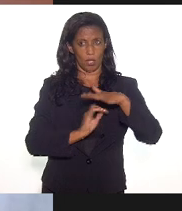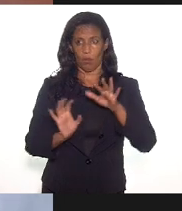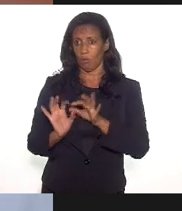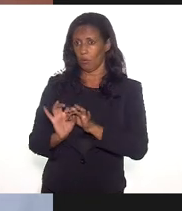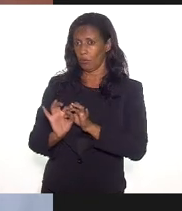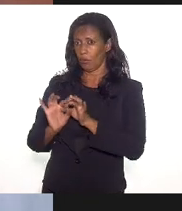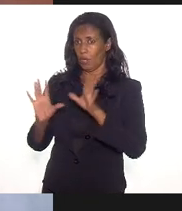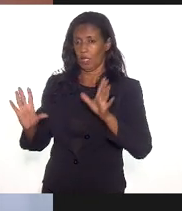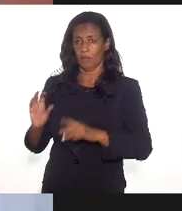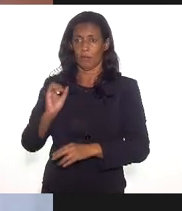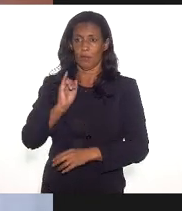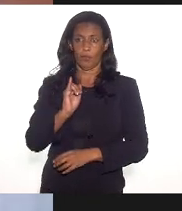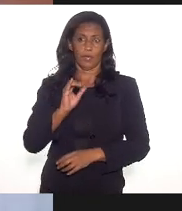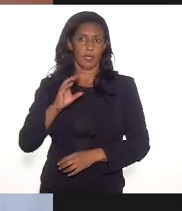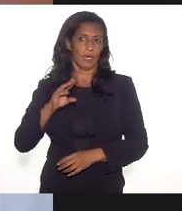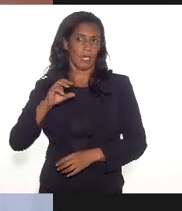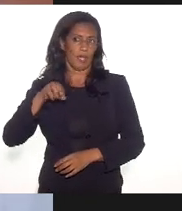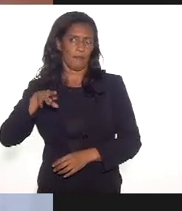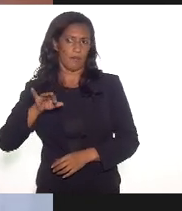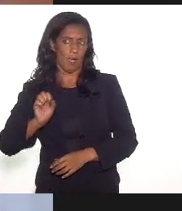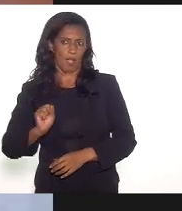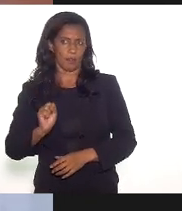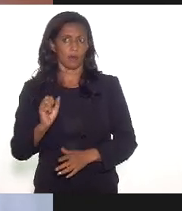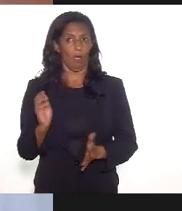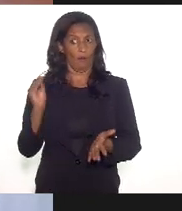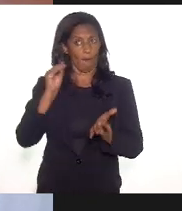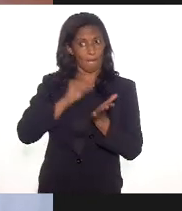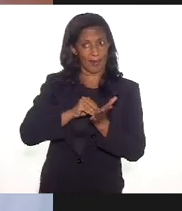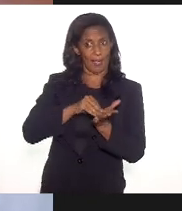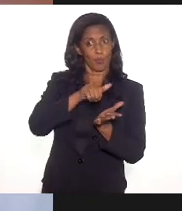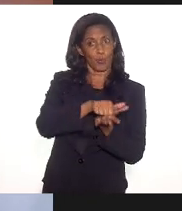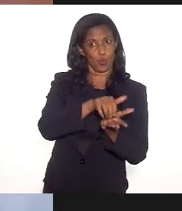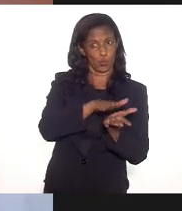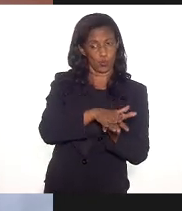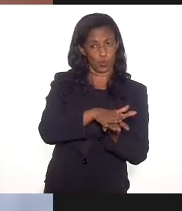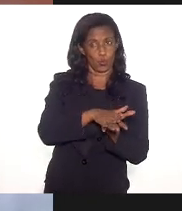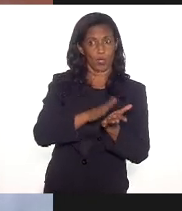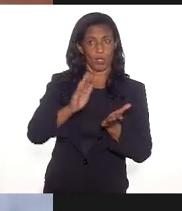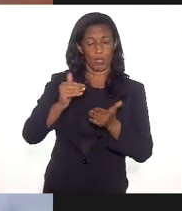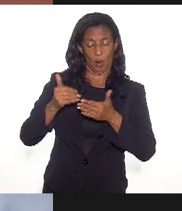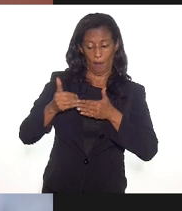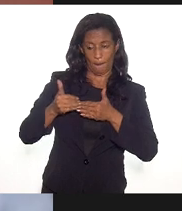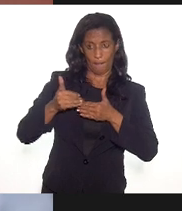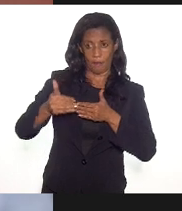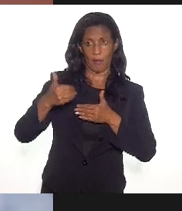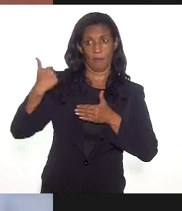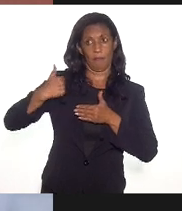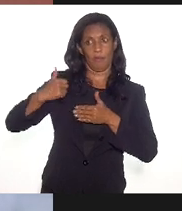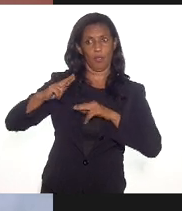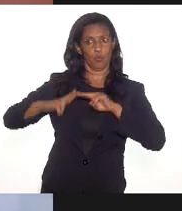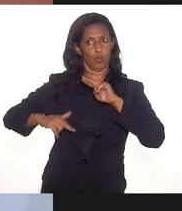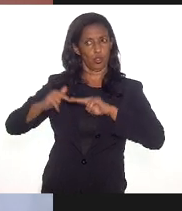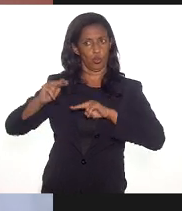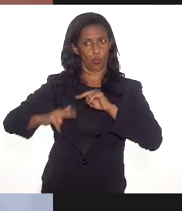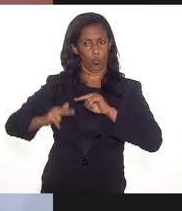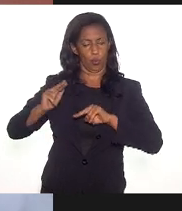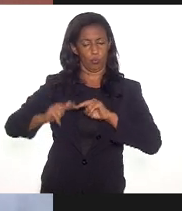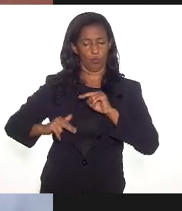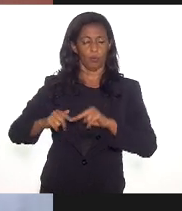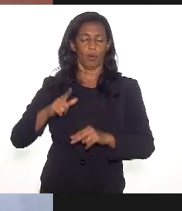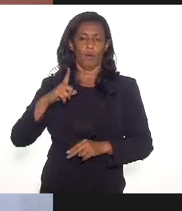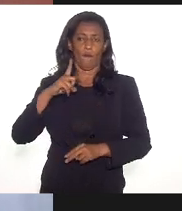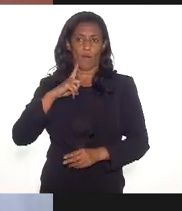do ICMS. Sendo assim, para as contas emitidas a partir de 1º de junho de 2021,